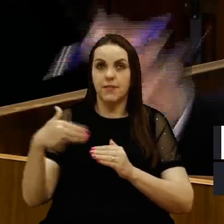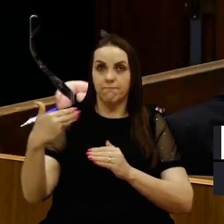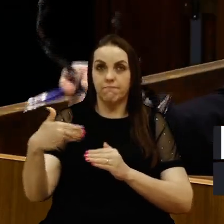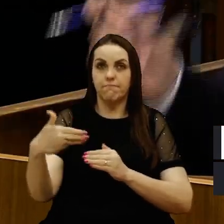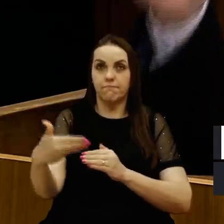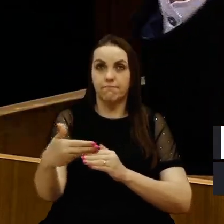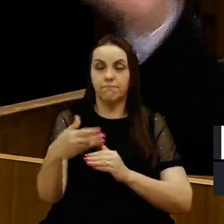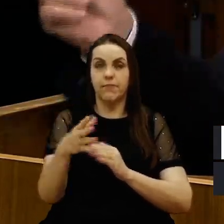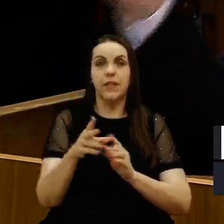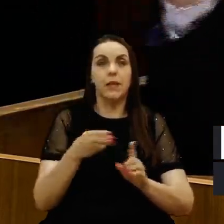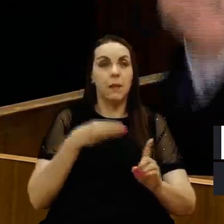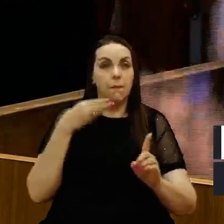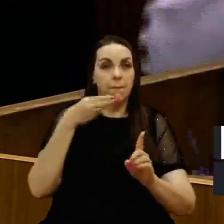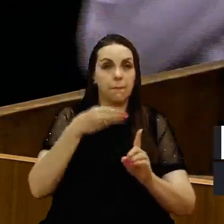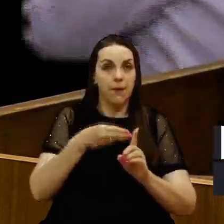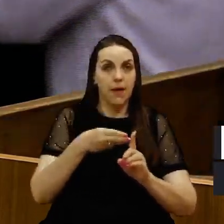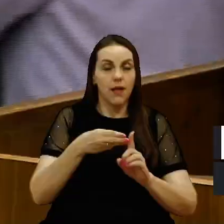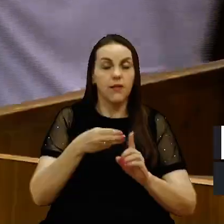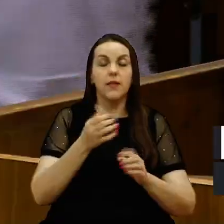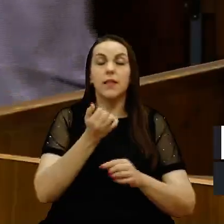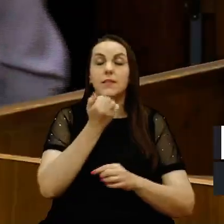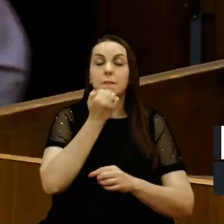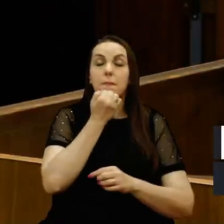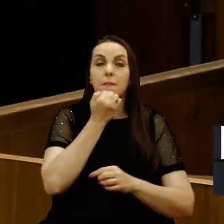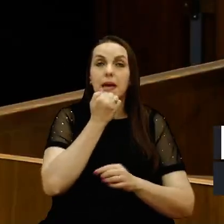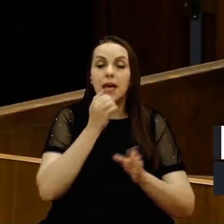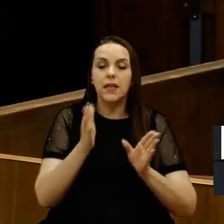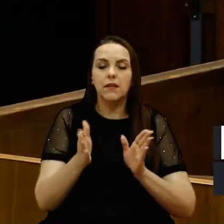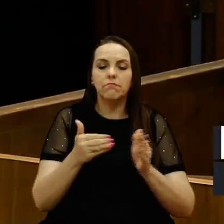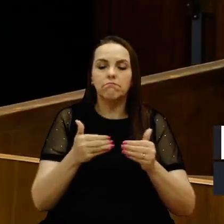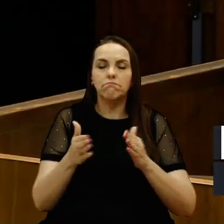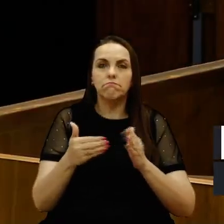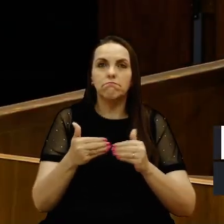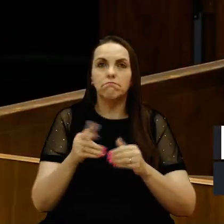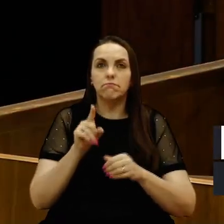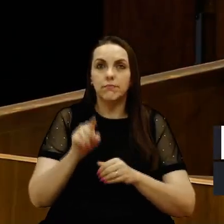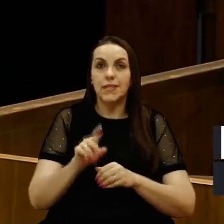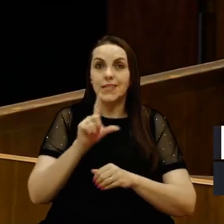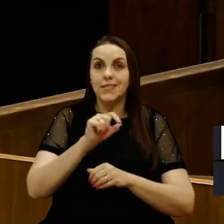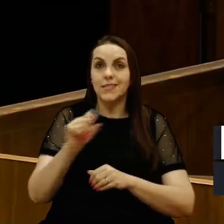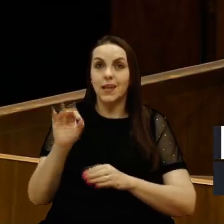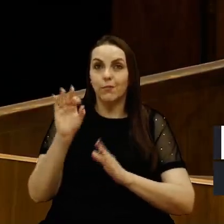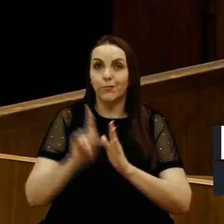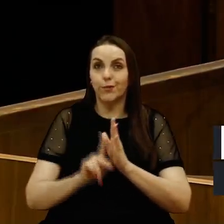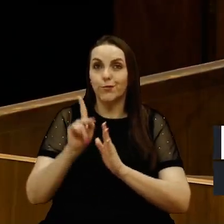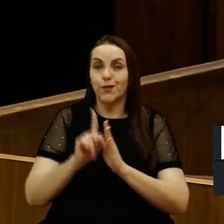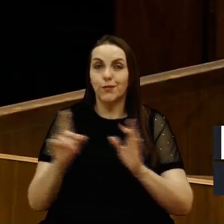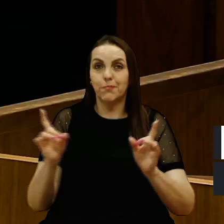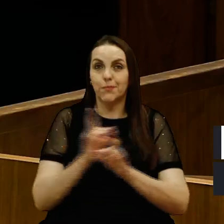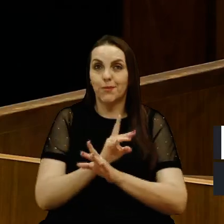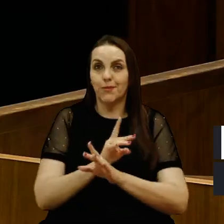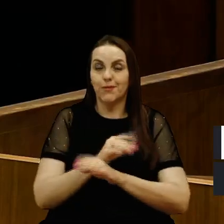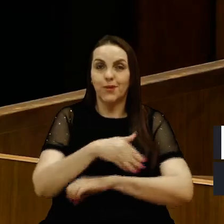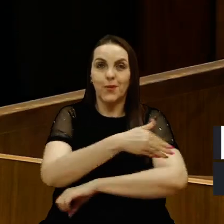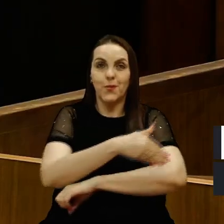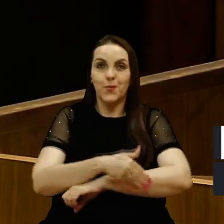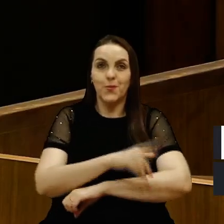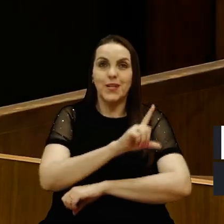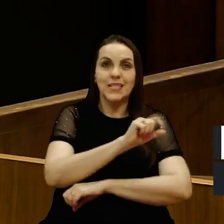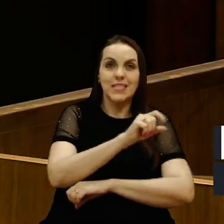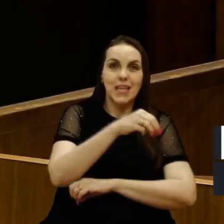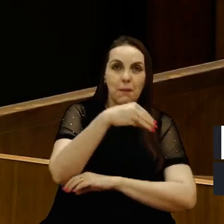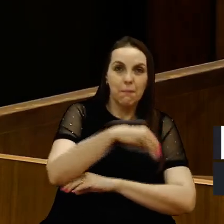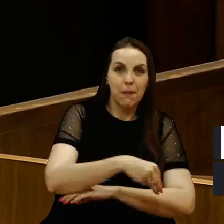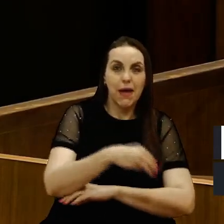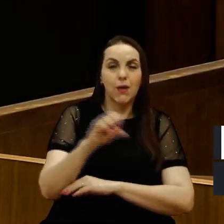o paralelepípedo, nós vamos calçar. São mais de 100 projetos que estão prontos, ruas de 100 metros, 80 metros, e